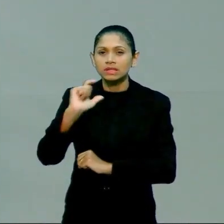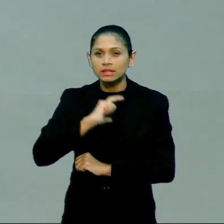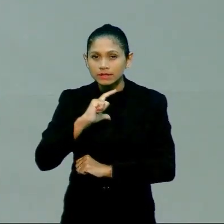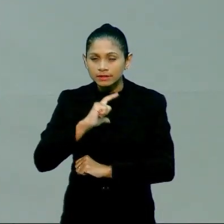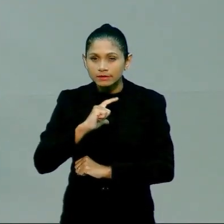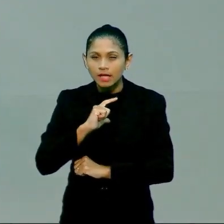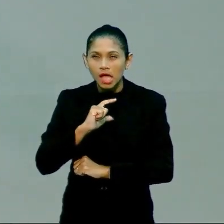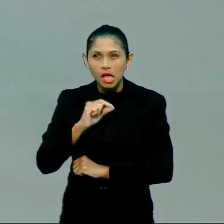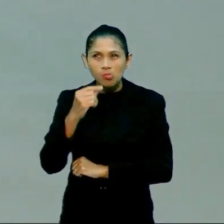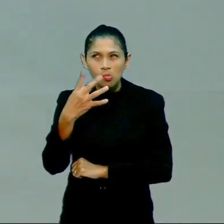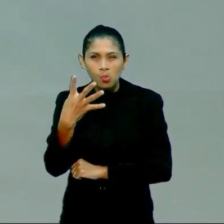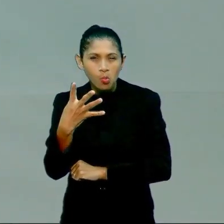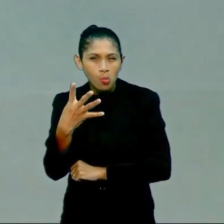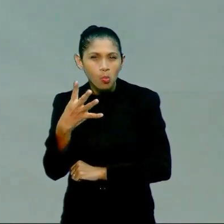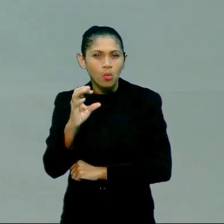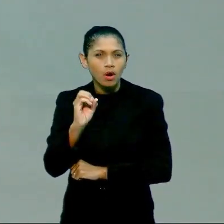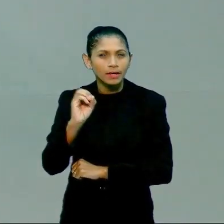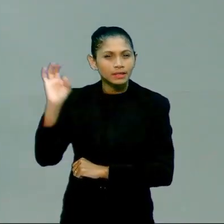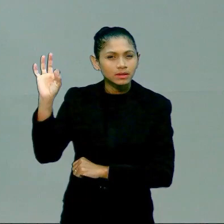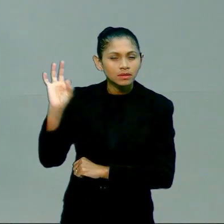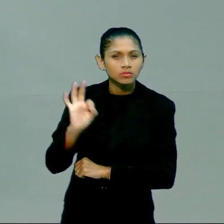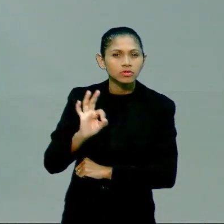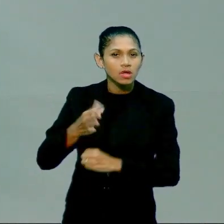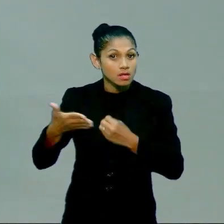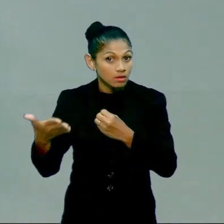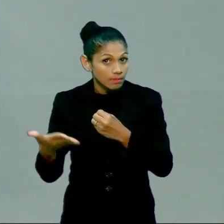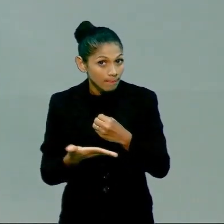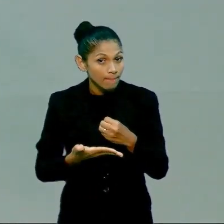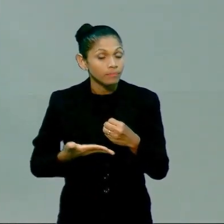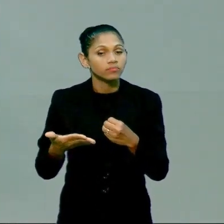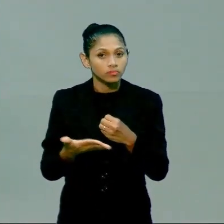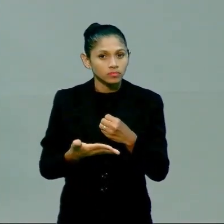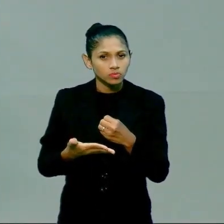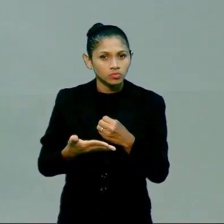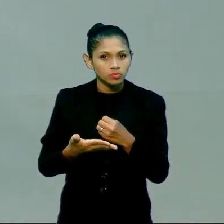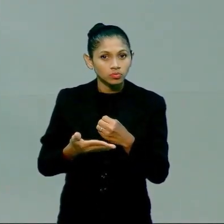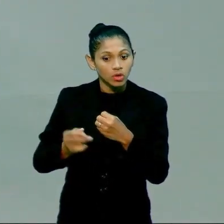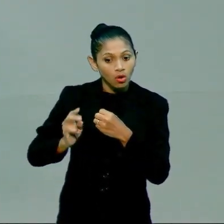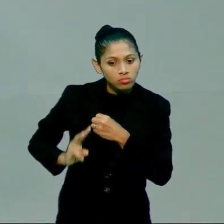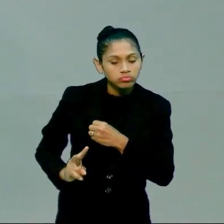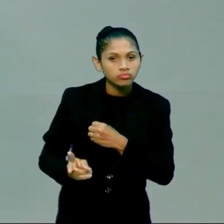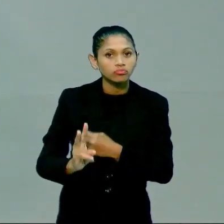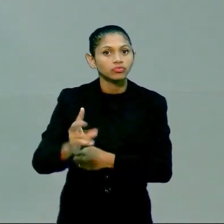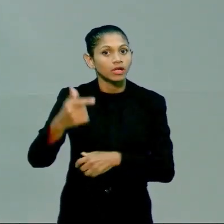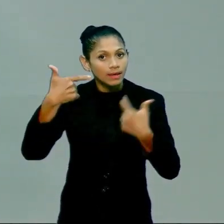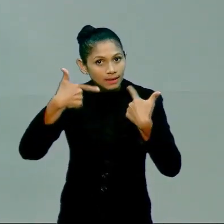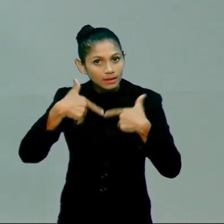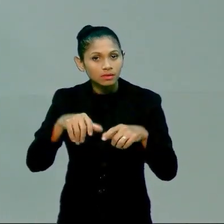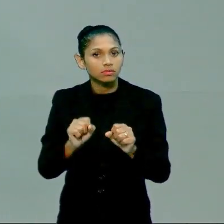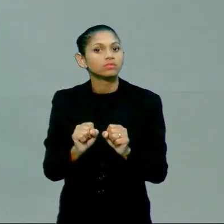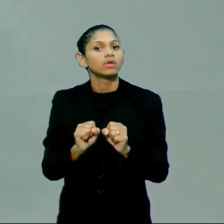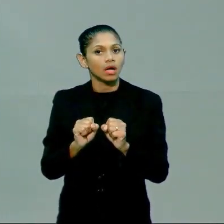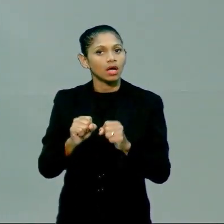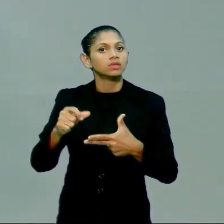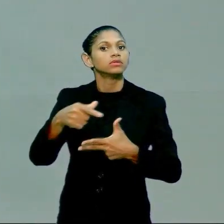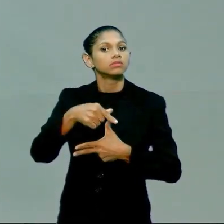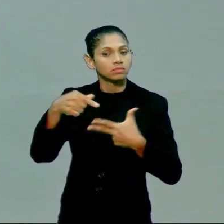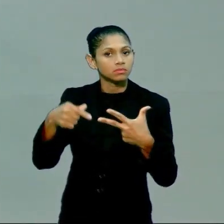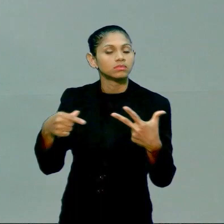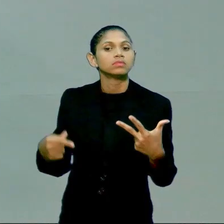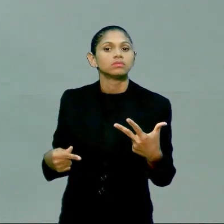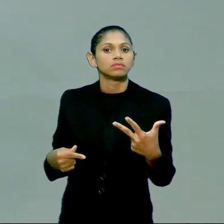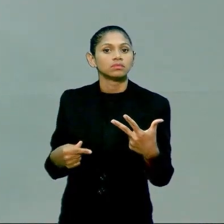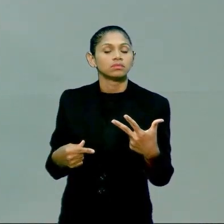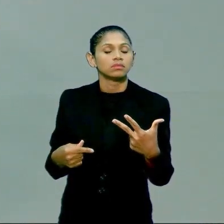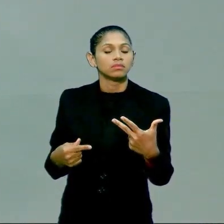40% de embasamento para toda a parte de linguagem do Enem, tá? Por quê? Porque